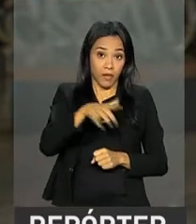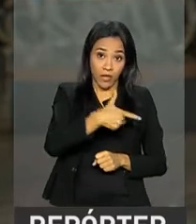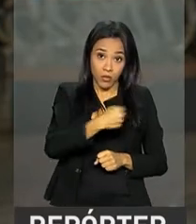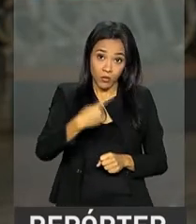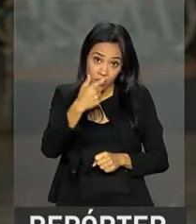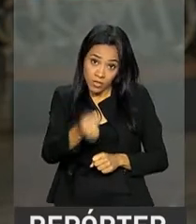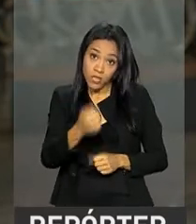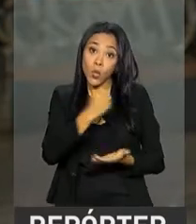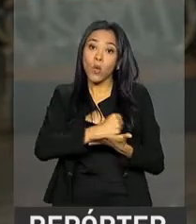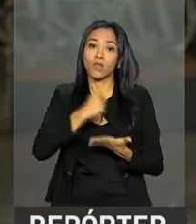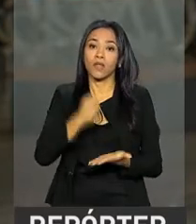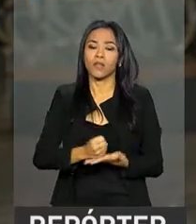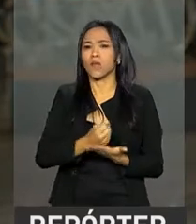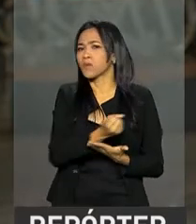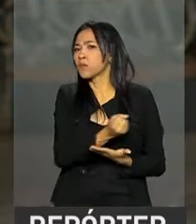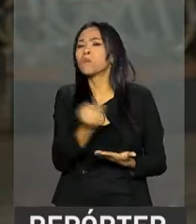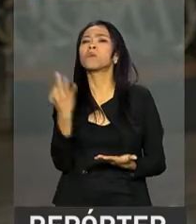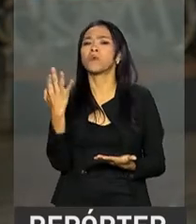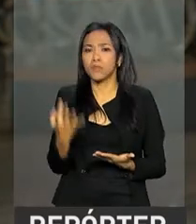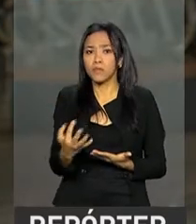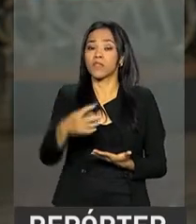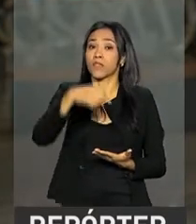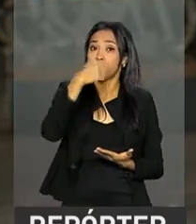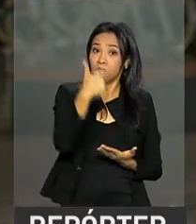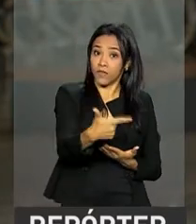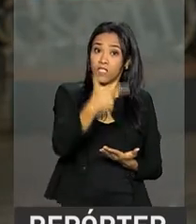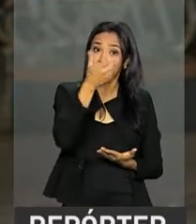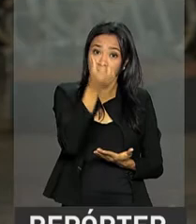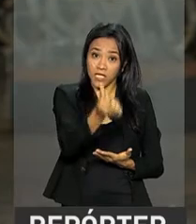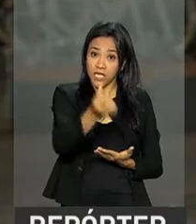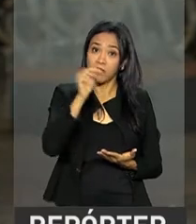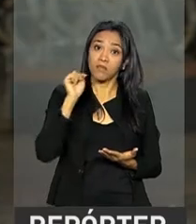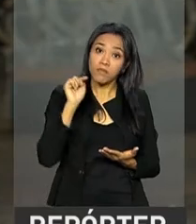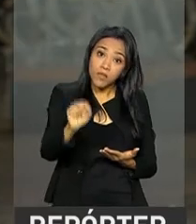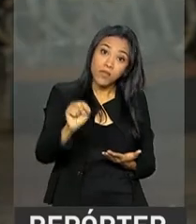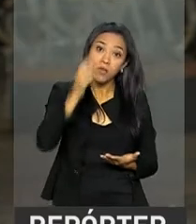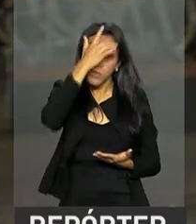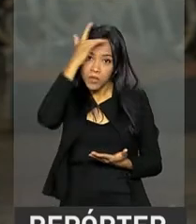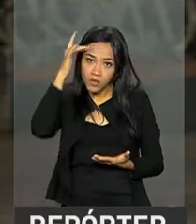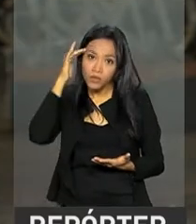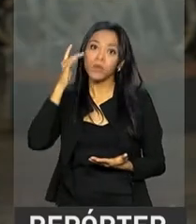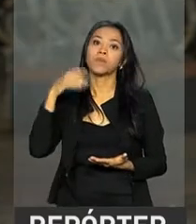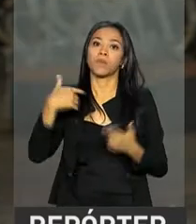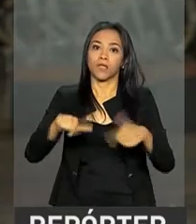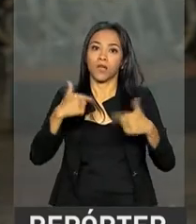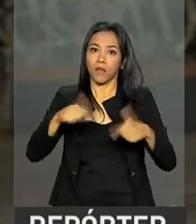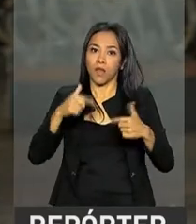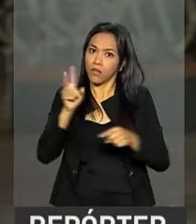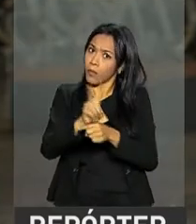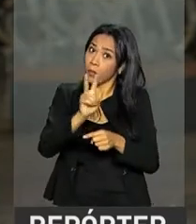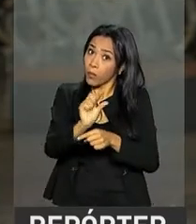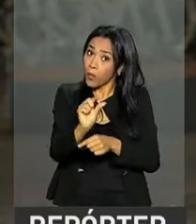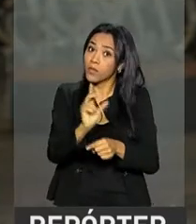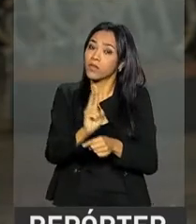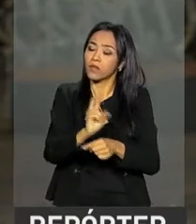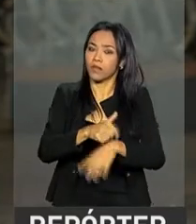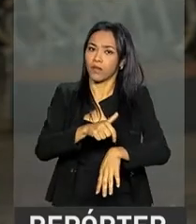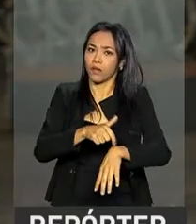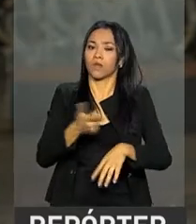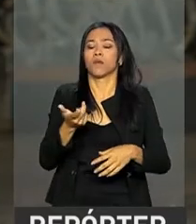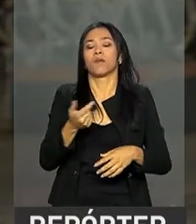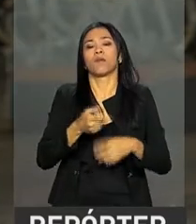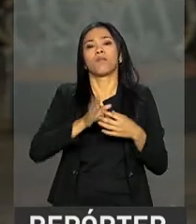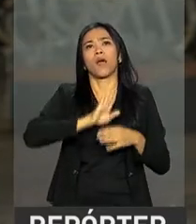foram contratados mais de um total de mais de 26 mil trabalhadores temporários com vagas em mais de 4 mil municípios